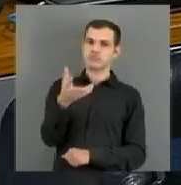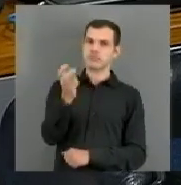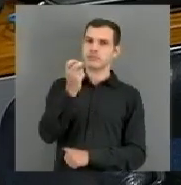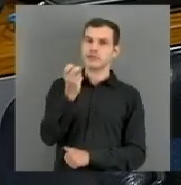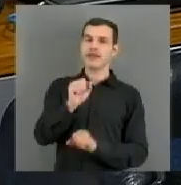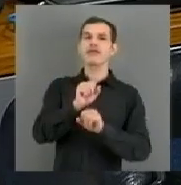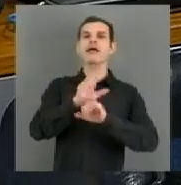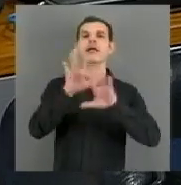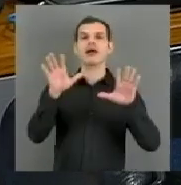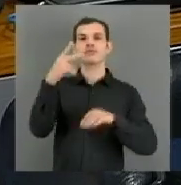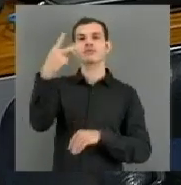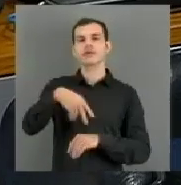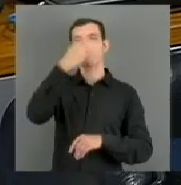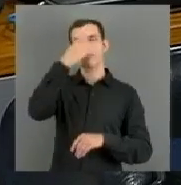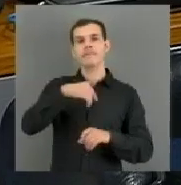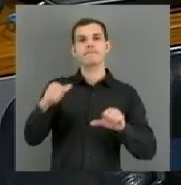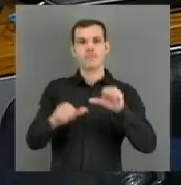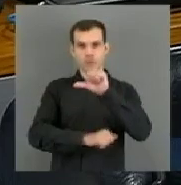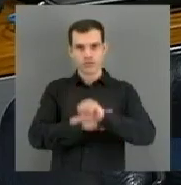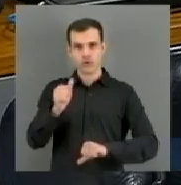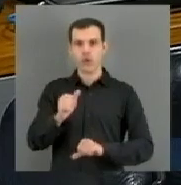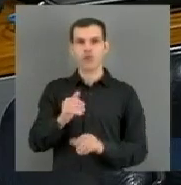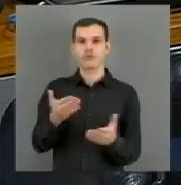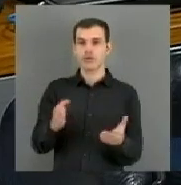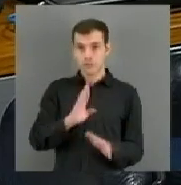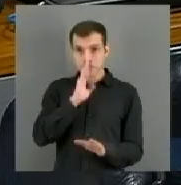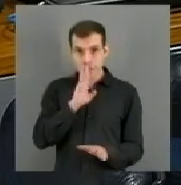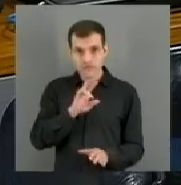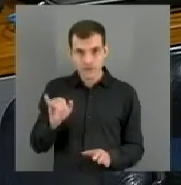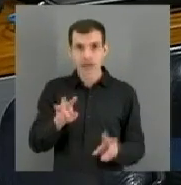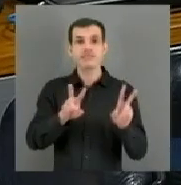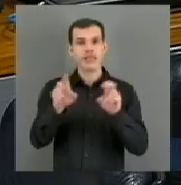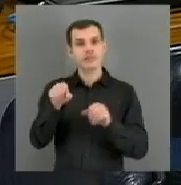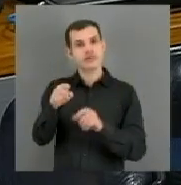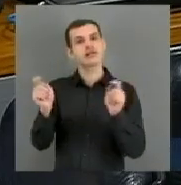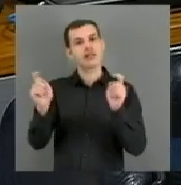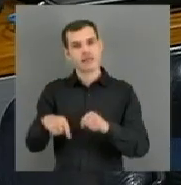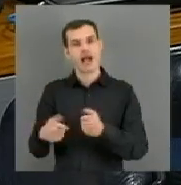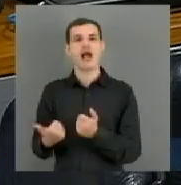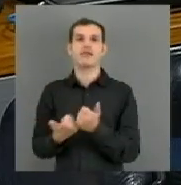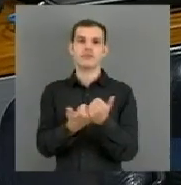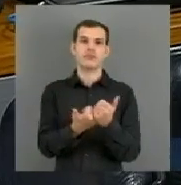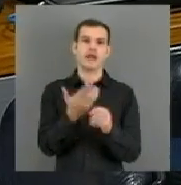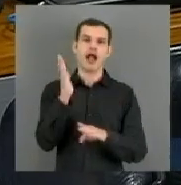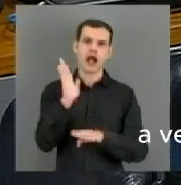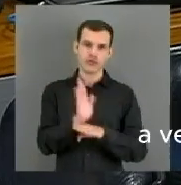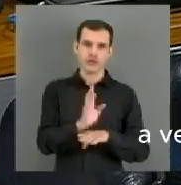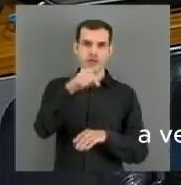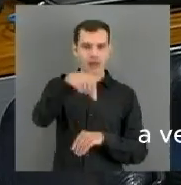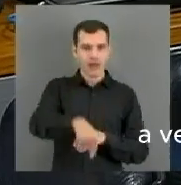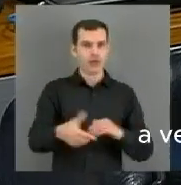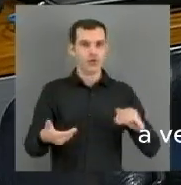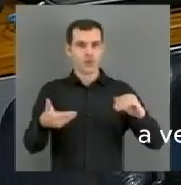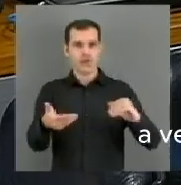semblante muda, a sua postura muda, vai ficar em silêncio num assunto que o senhor pode ajudar esse Congresso Nacional, a verdade,